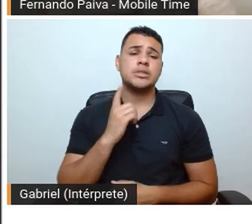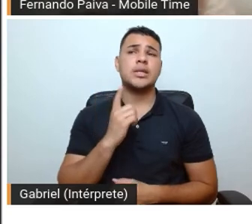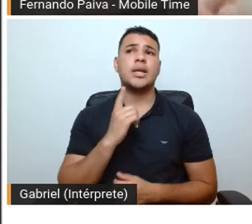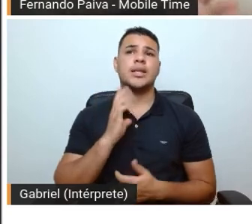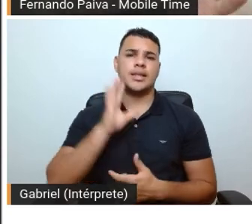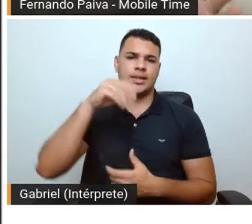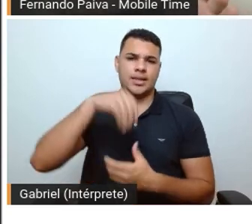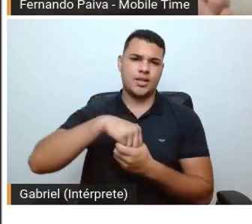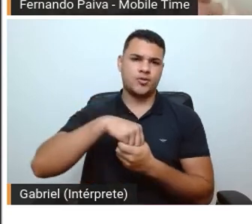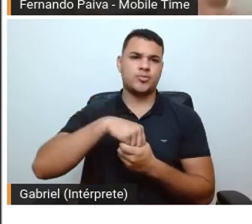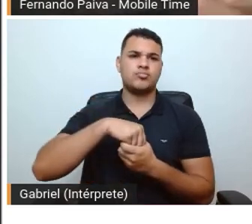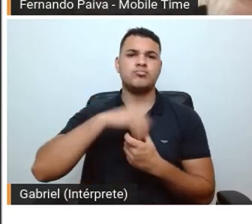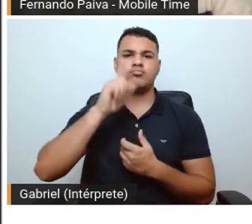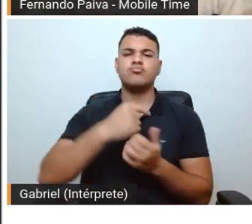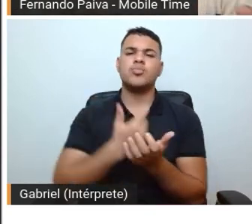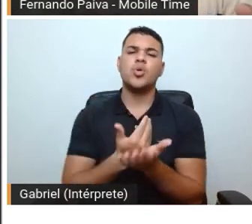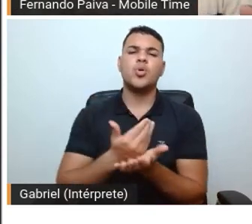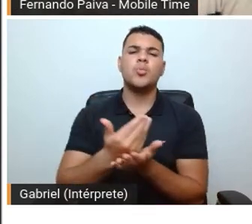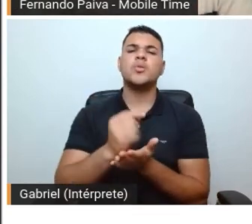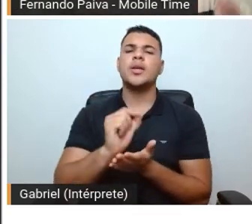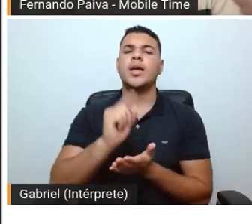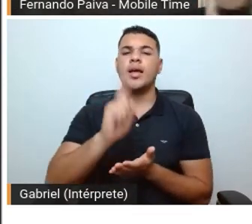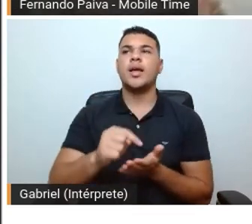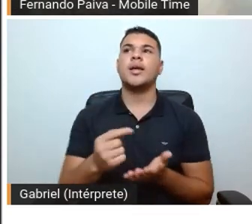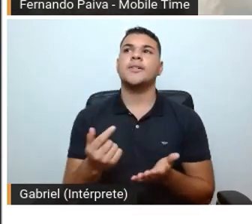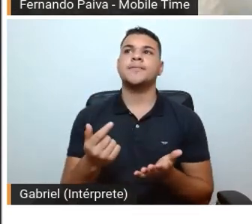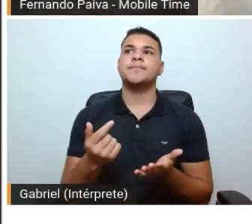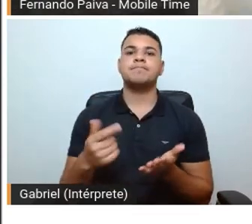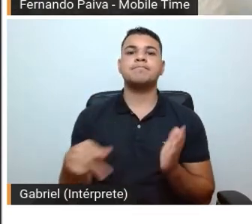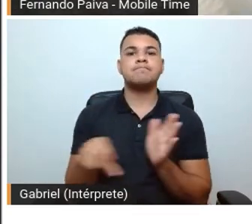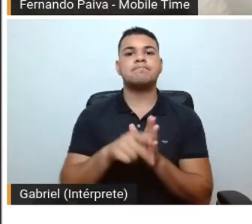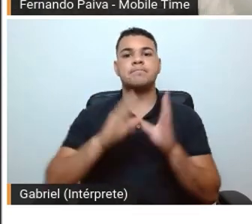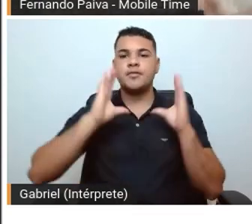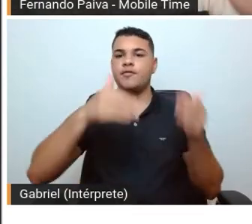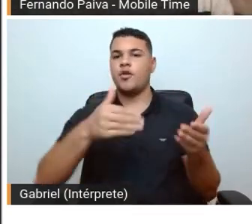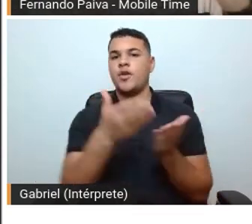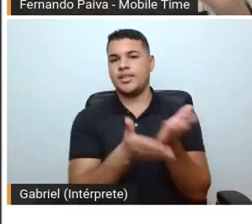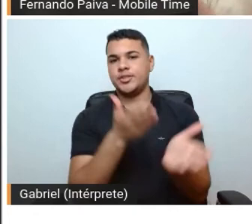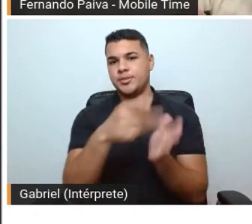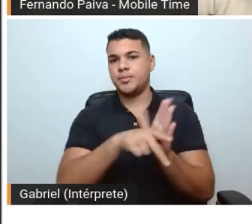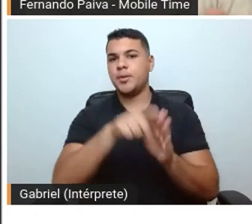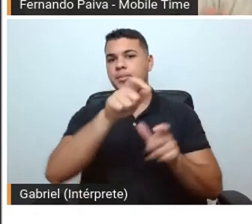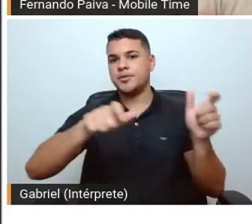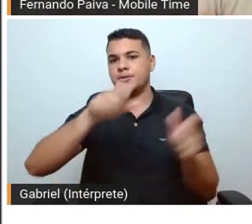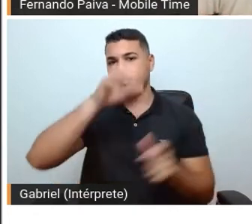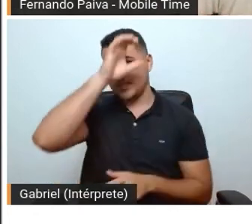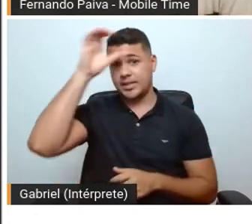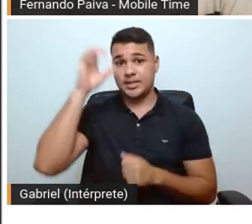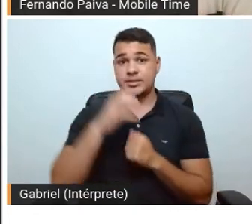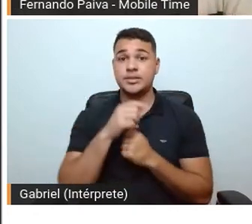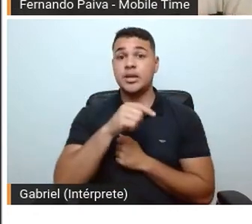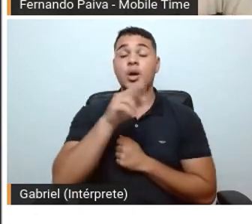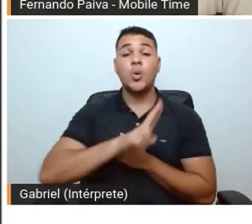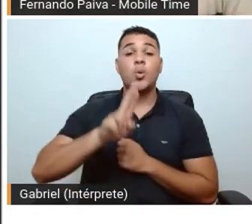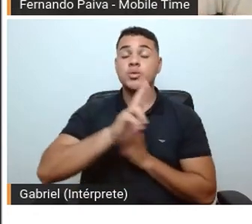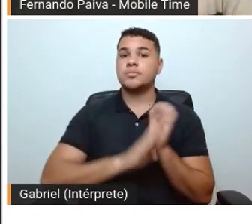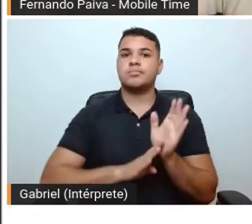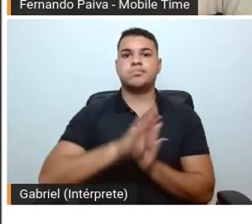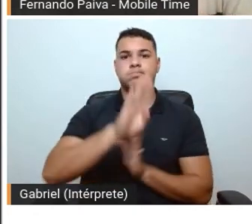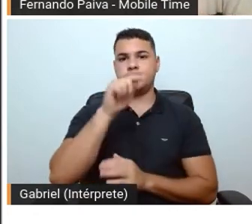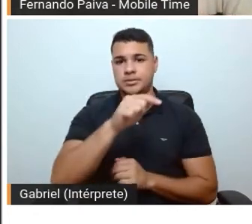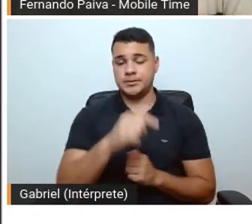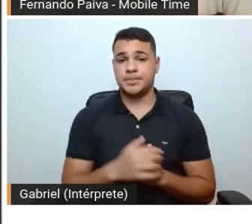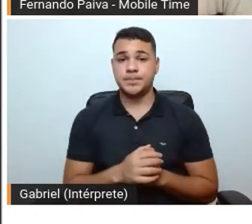primeira fase digamos assim desse mercado que é esse foco em atendimento ao cliente que eu acho que o principal caso de uso a